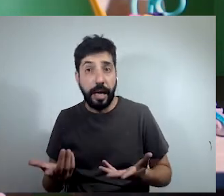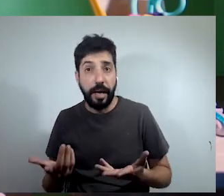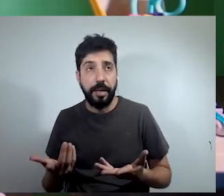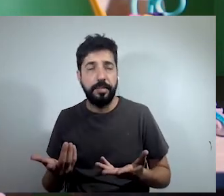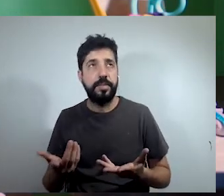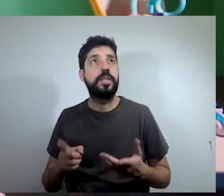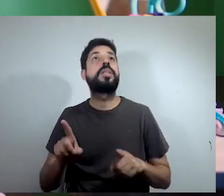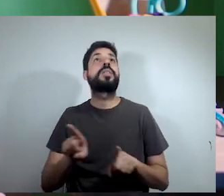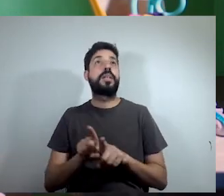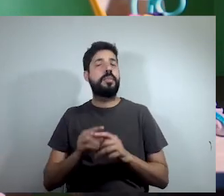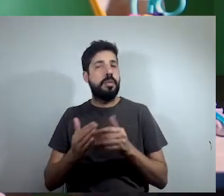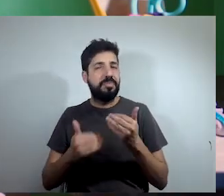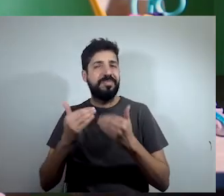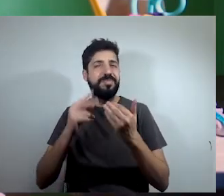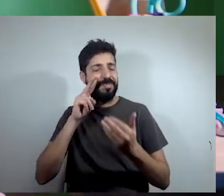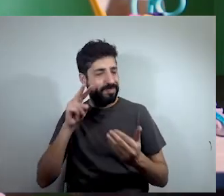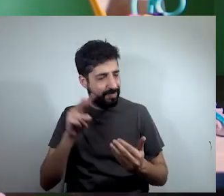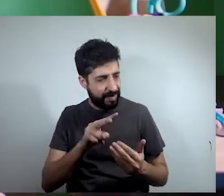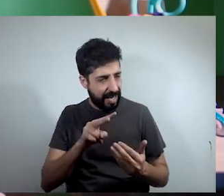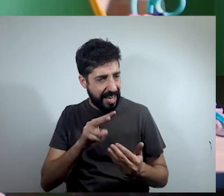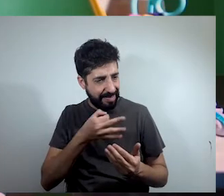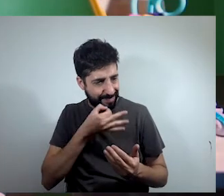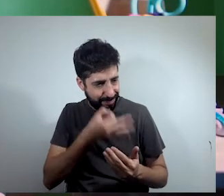olhar crítico